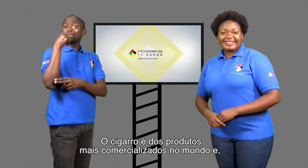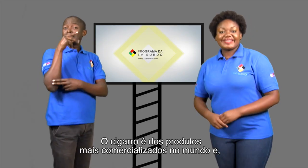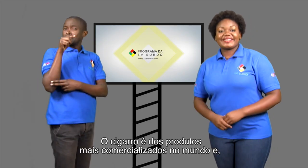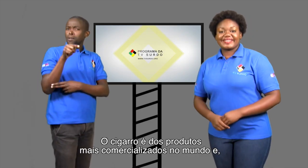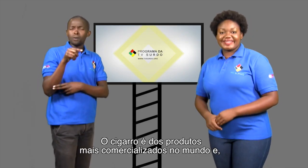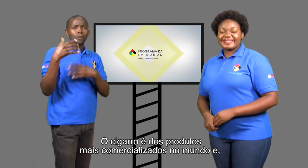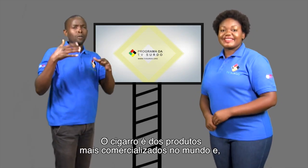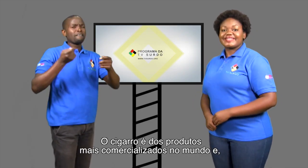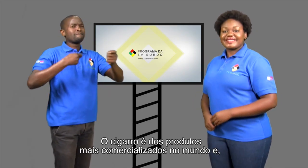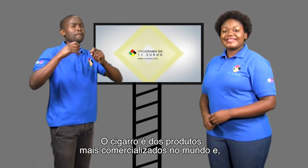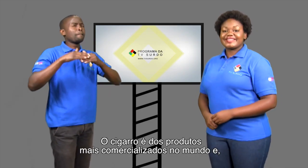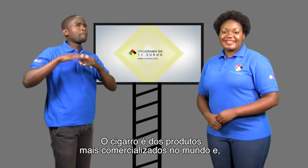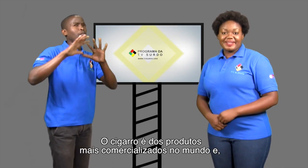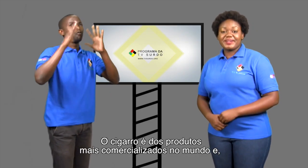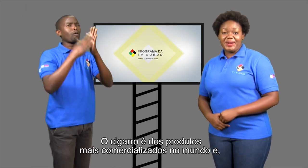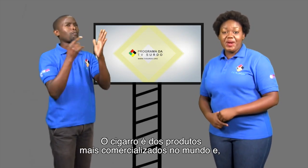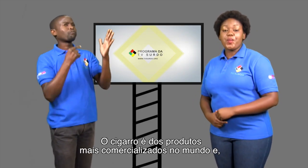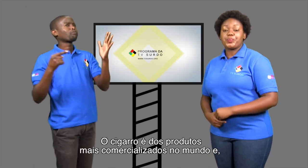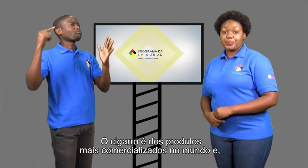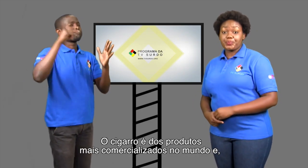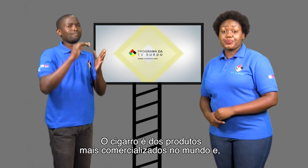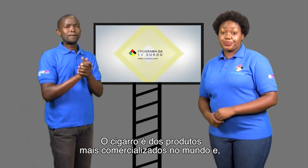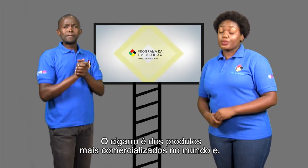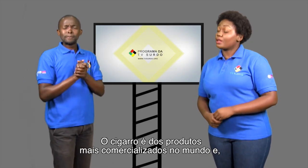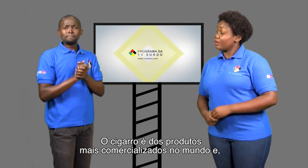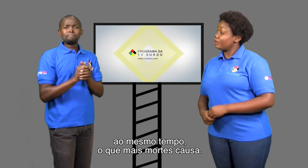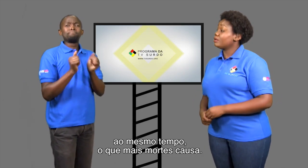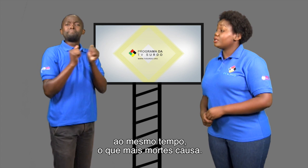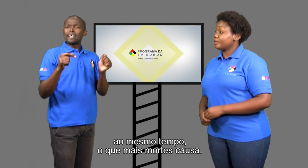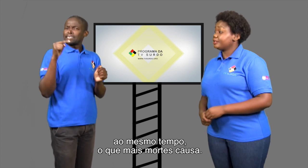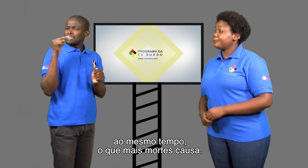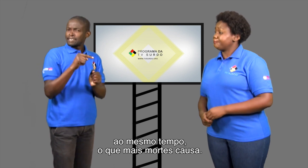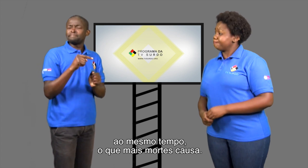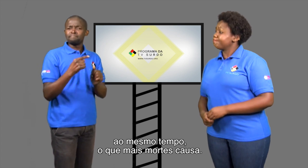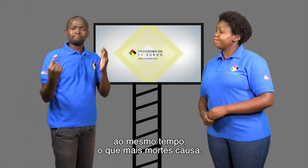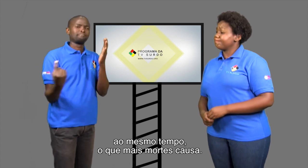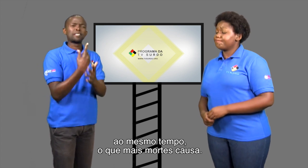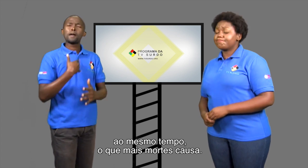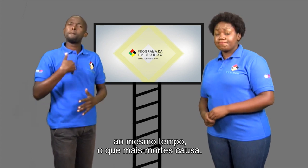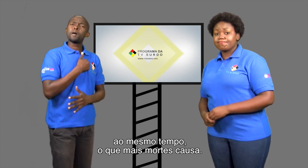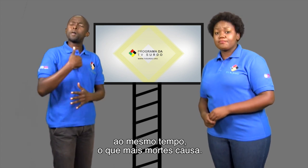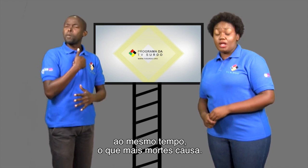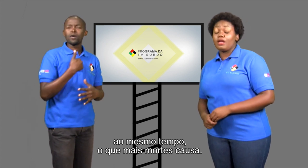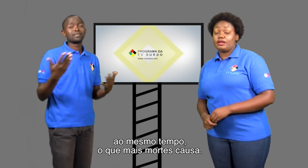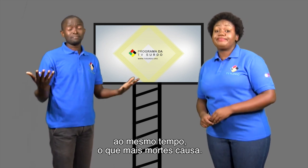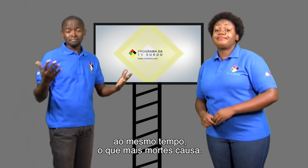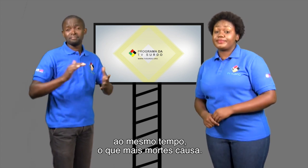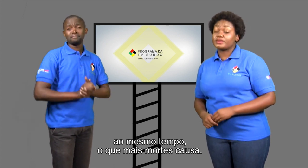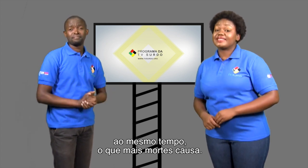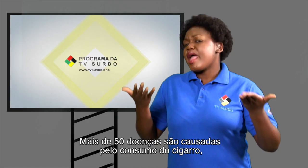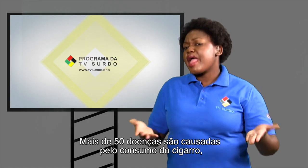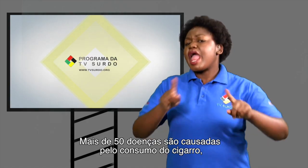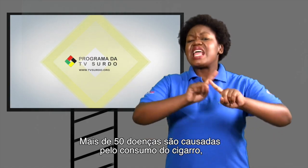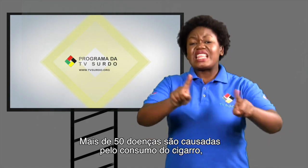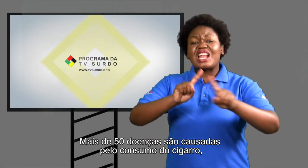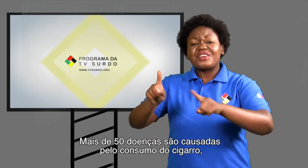O cigarro é dos produtos mais comercializados no mundo e, ao mesmo tempo, o que mais mortes causa.